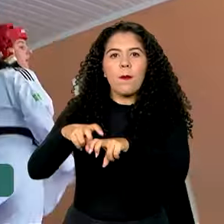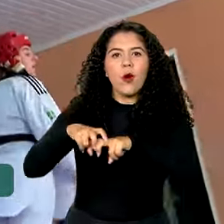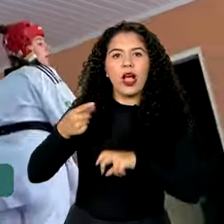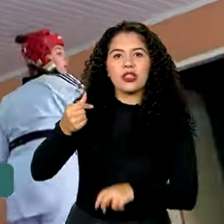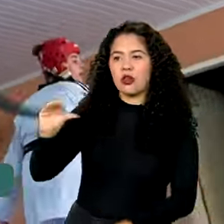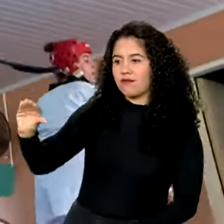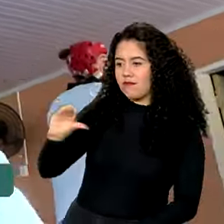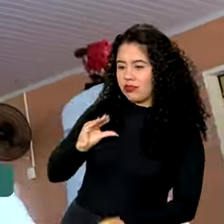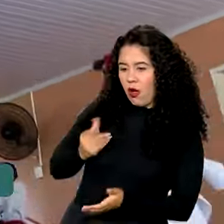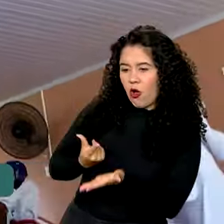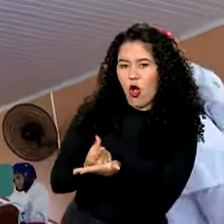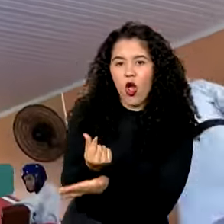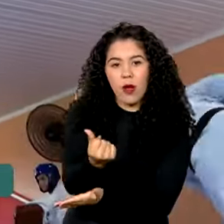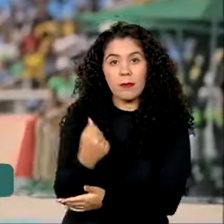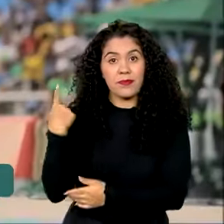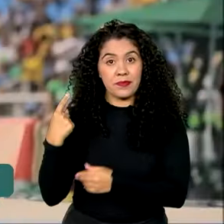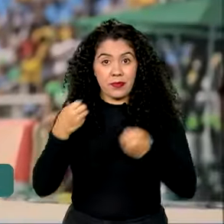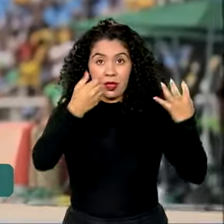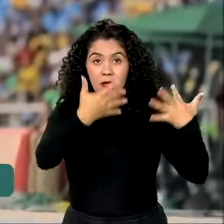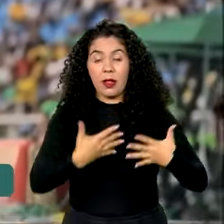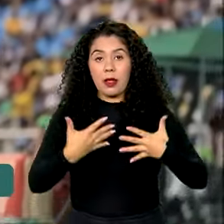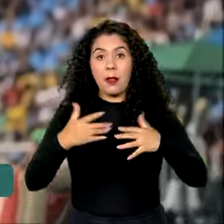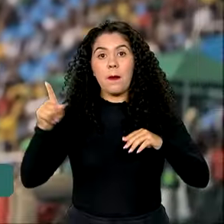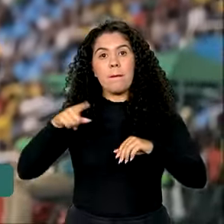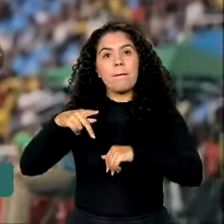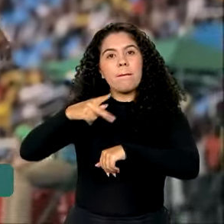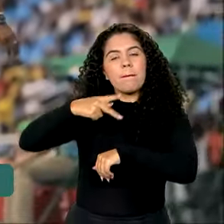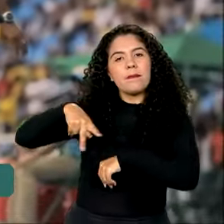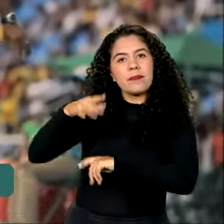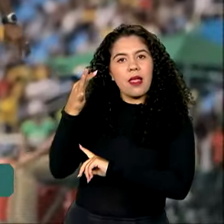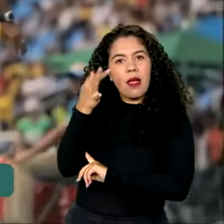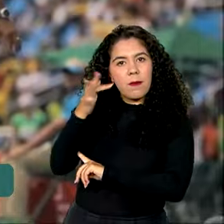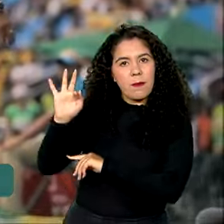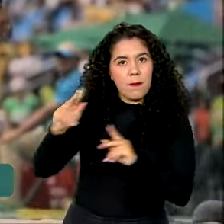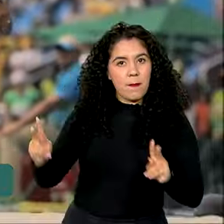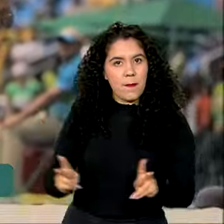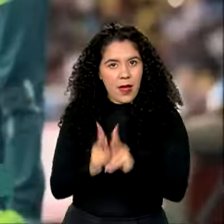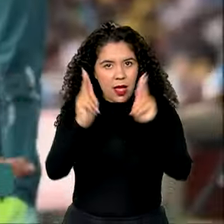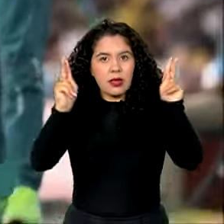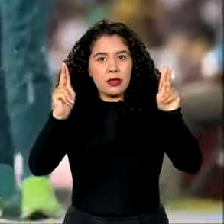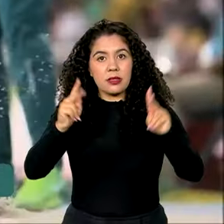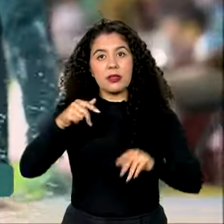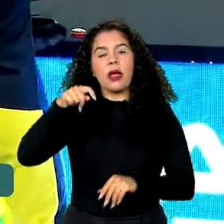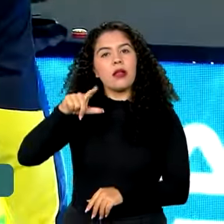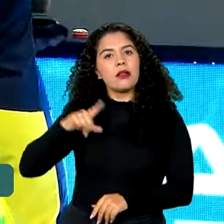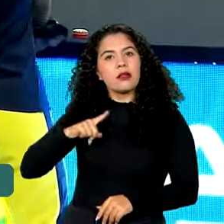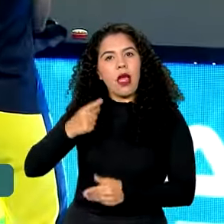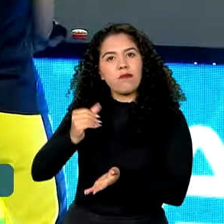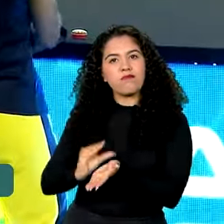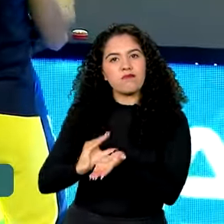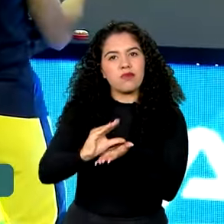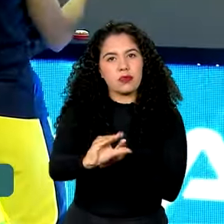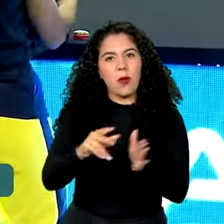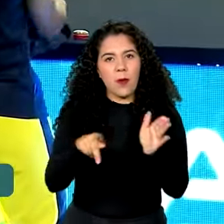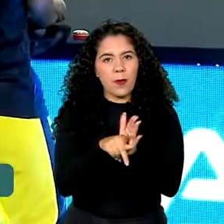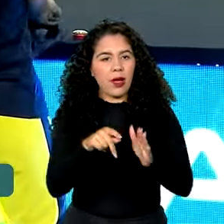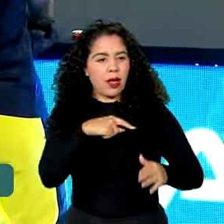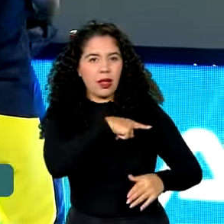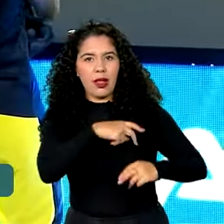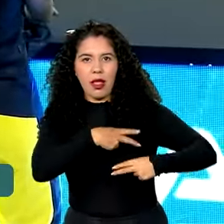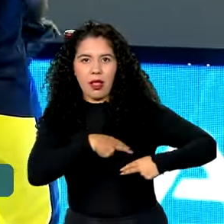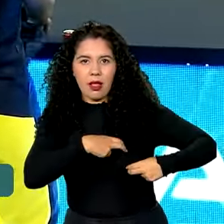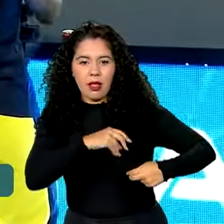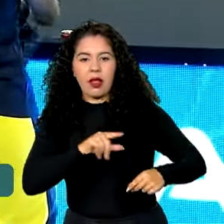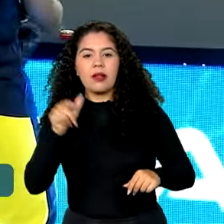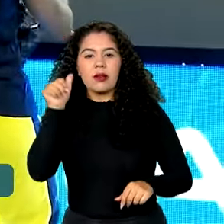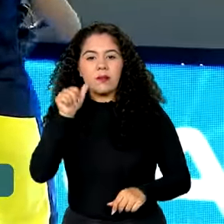Paris 2024, 55 atletas e para-atletas são patrocinados pela Petrobras. Entre eles, a judoca